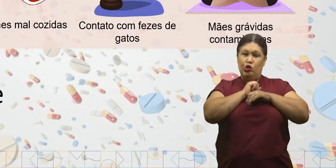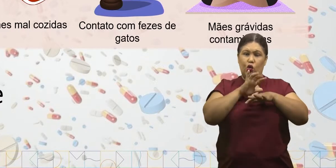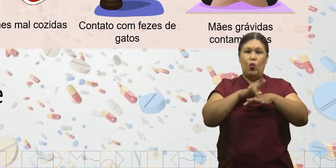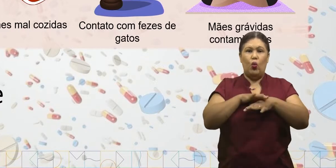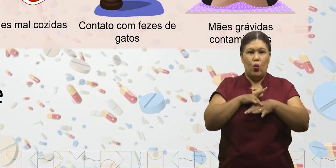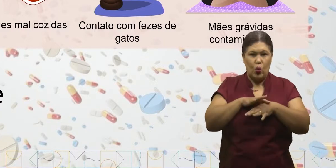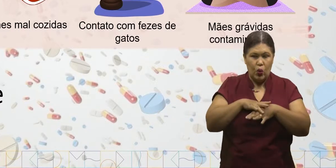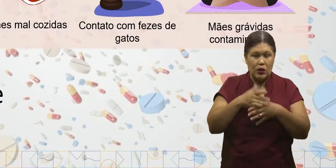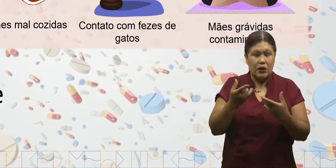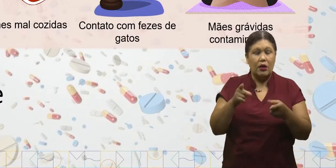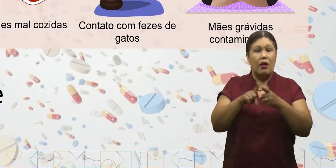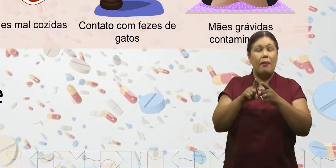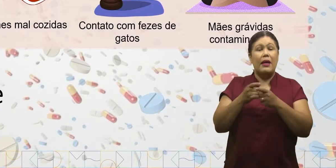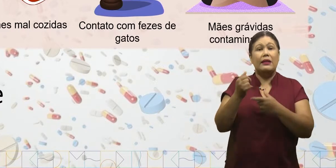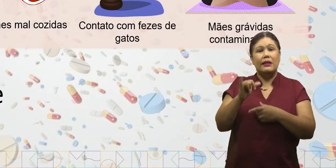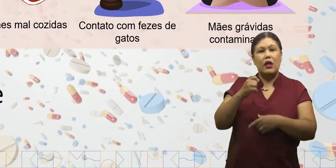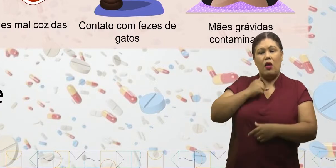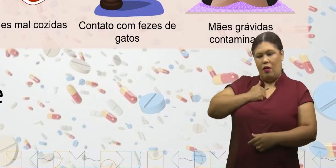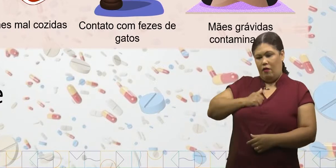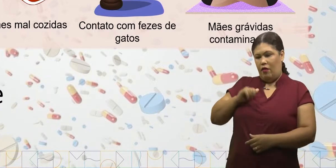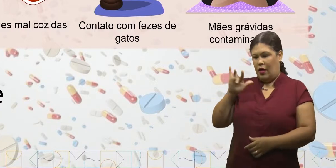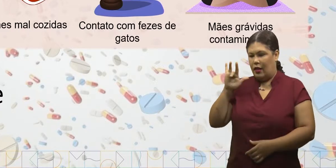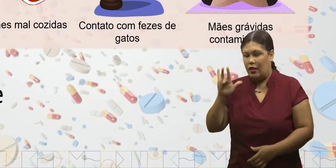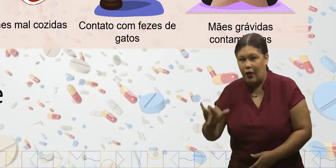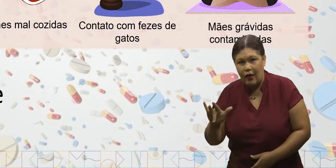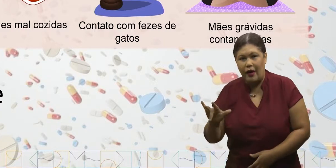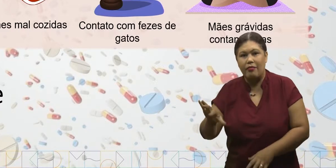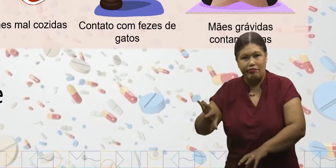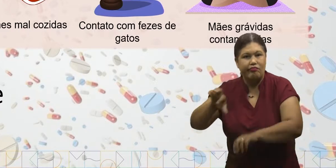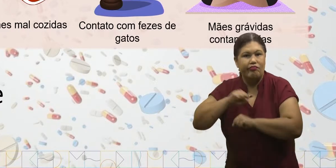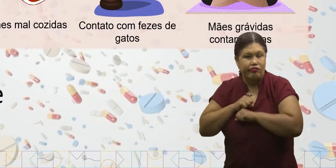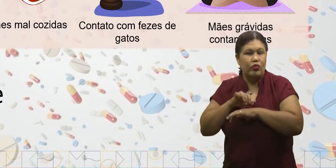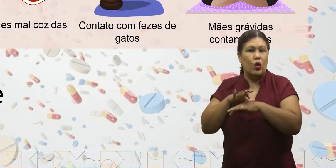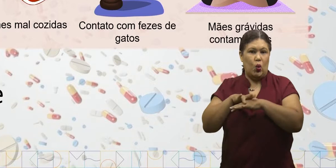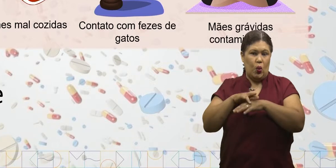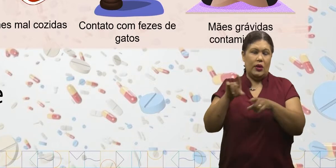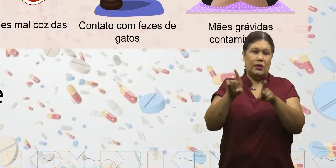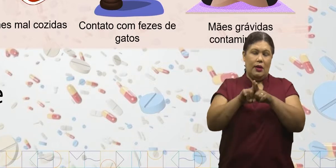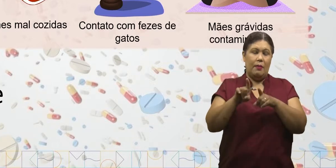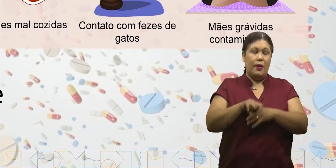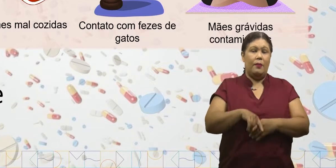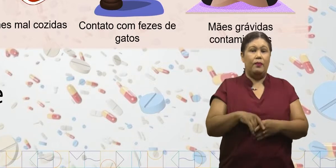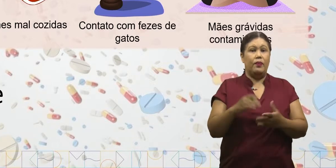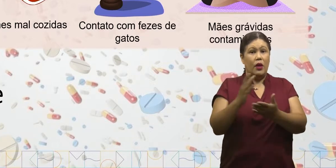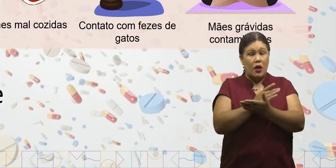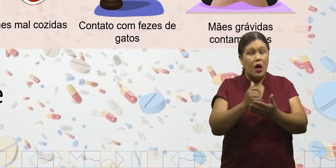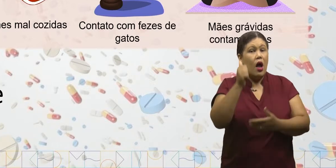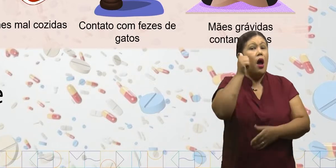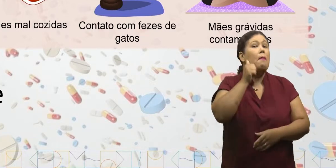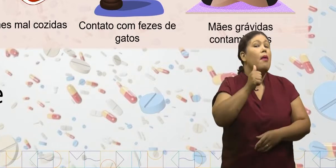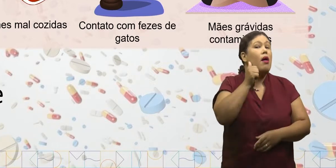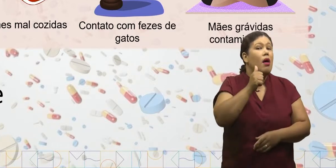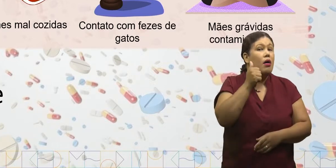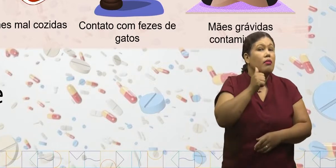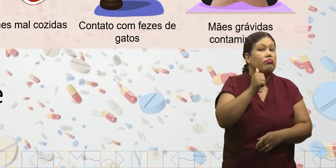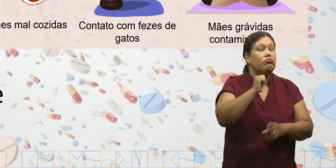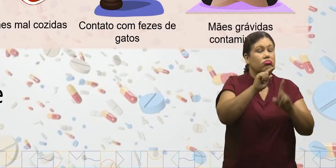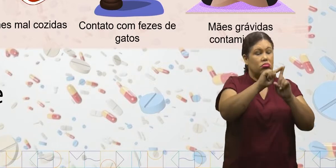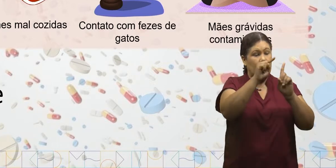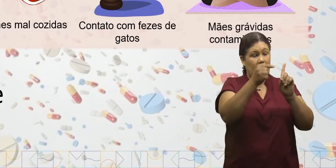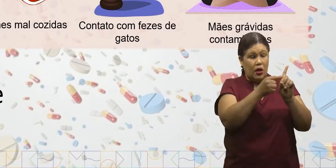gondii e através do contato com fezes contaminadas de gatos. Ainda, mães grávidas